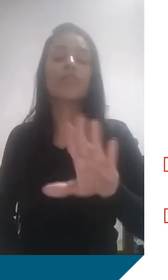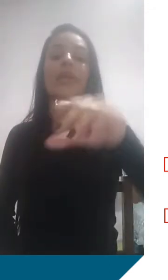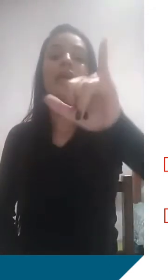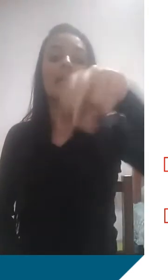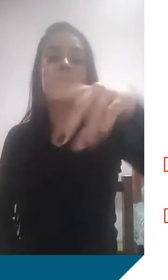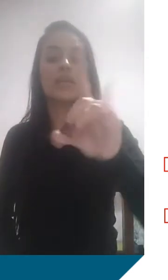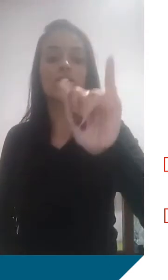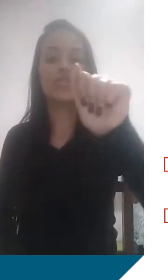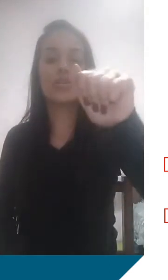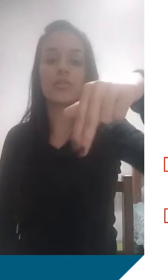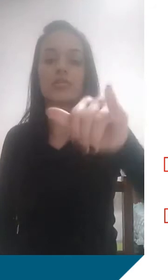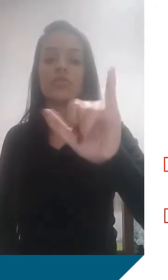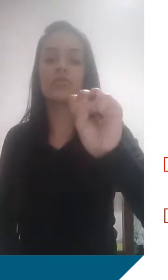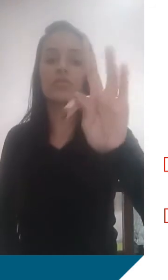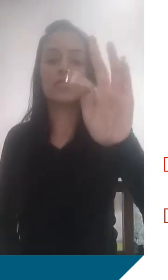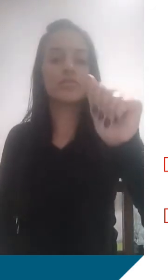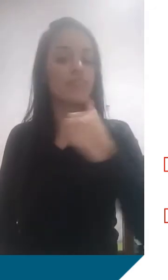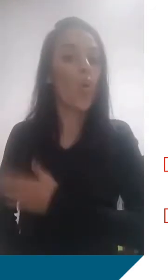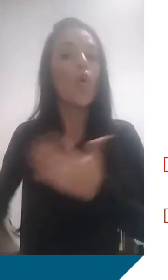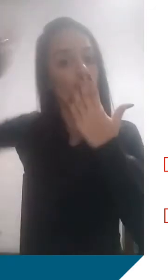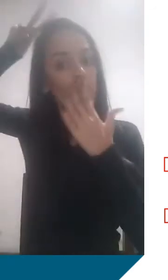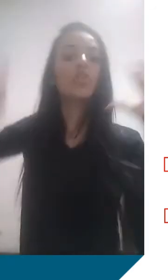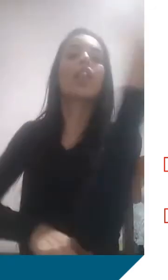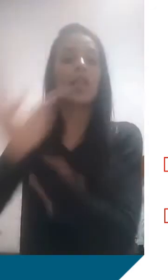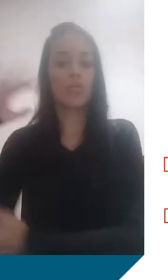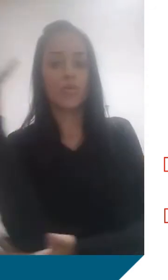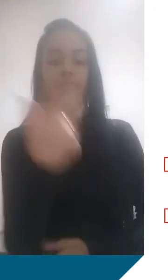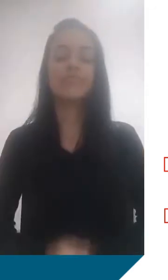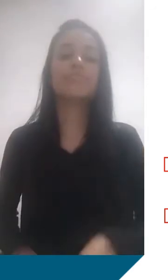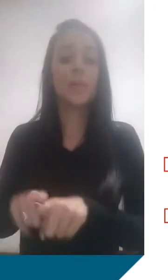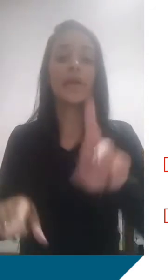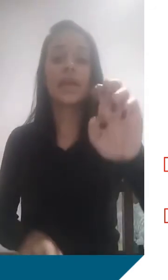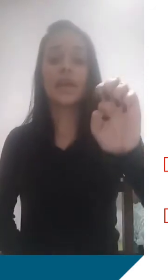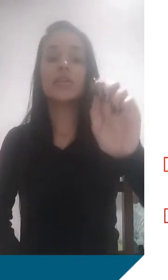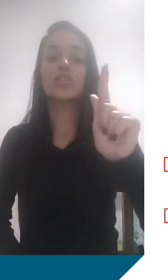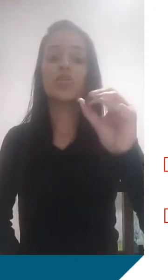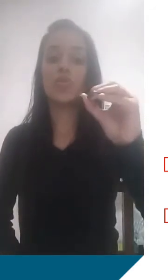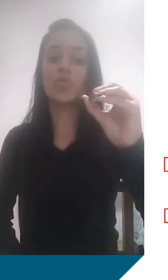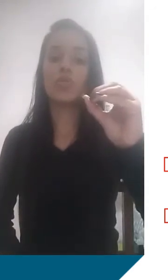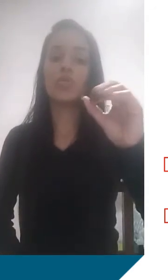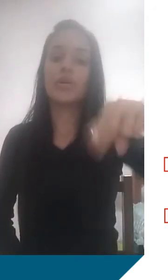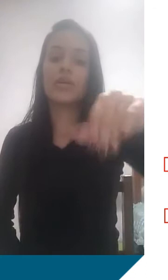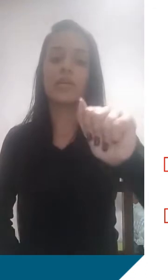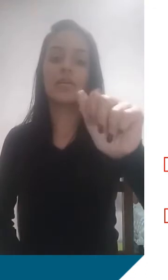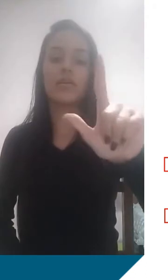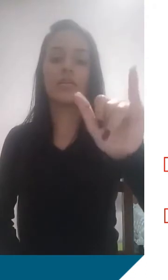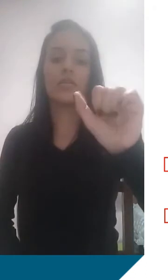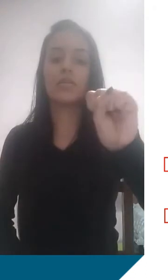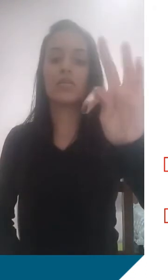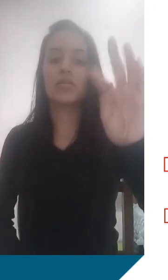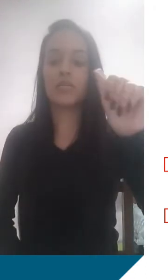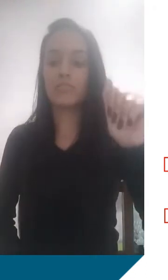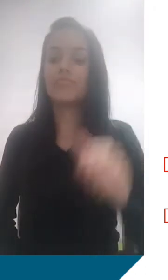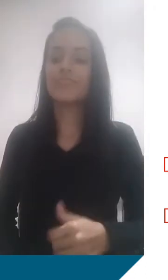histórico nacional e a idealização do índio e da natureza; e o regionalista, com esse Brasil rural para